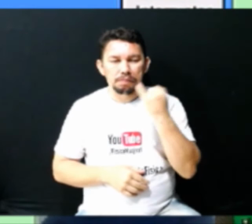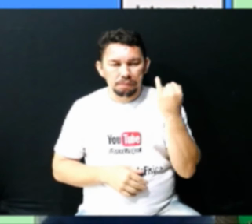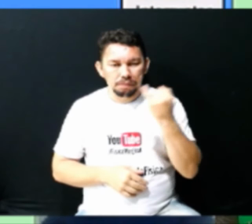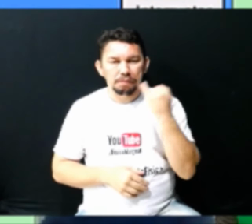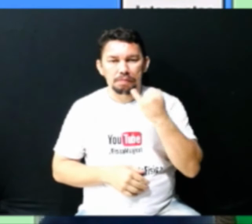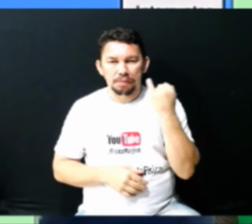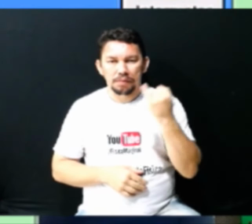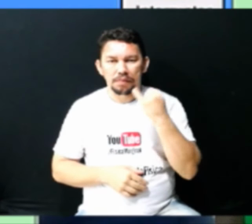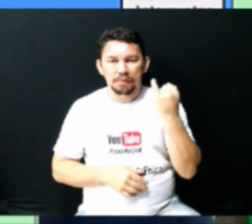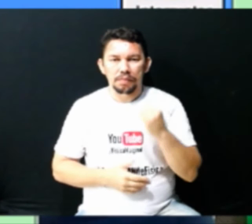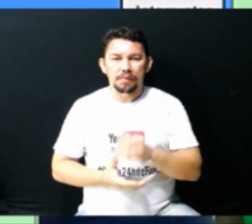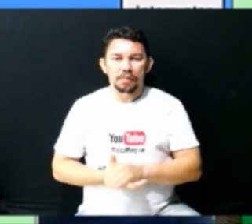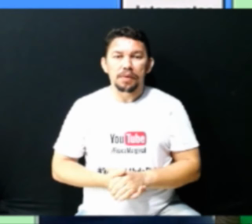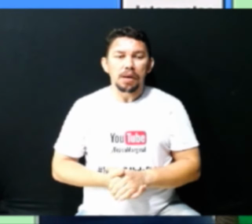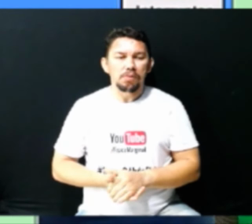Isso.